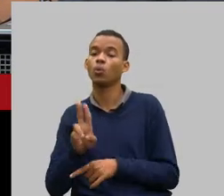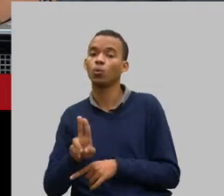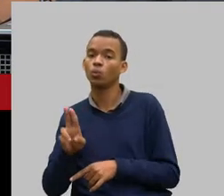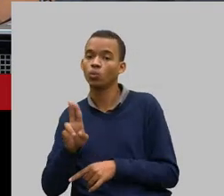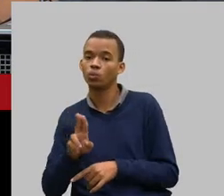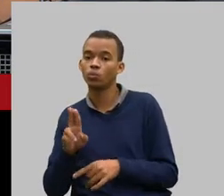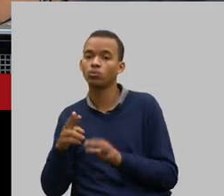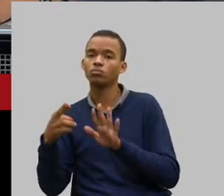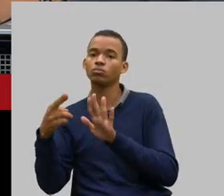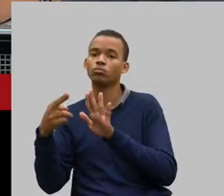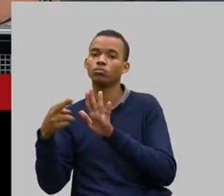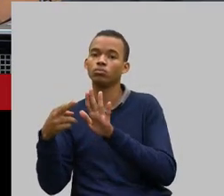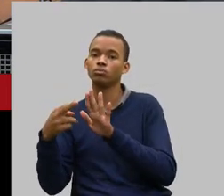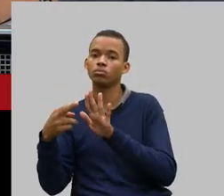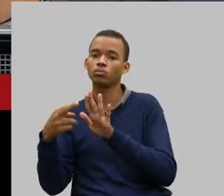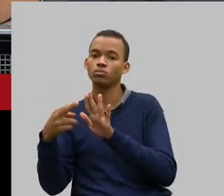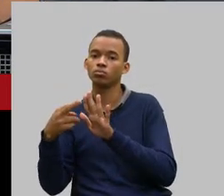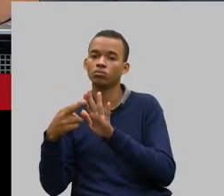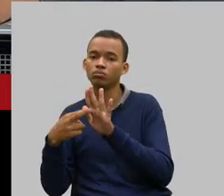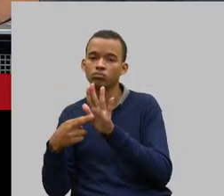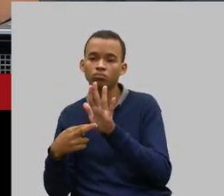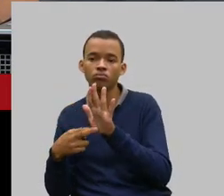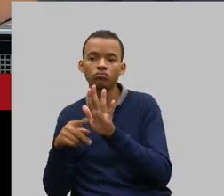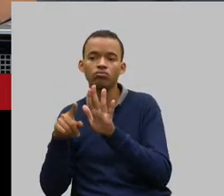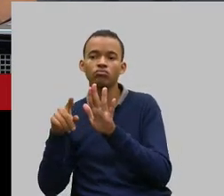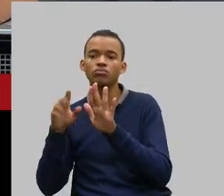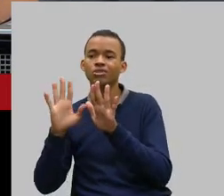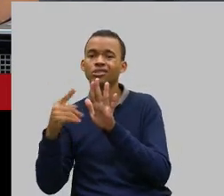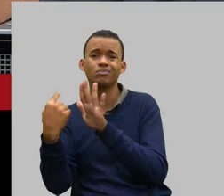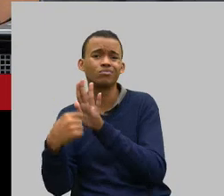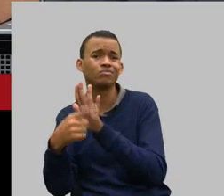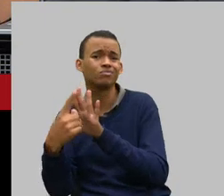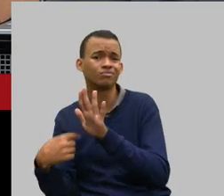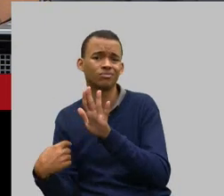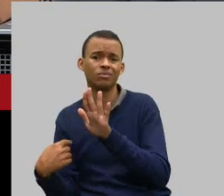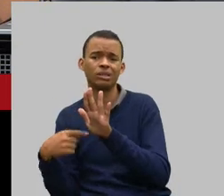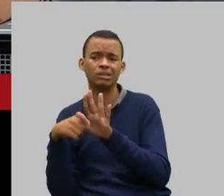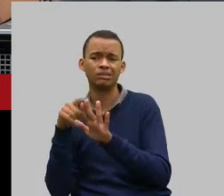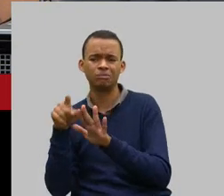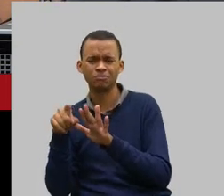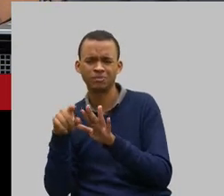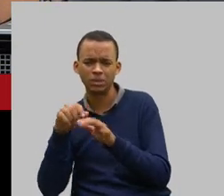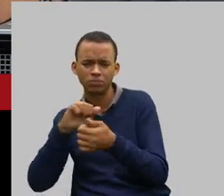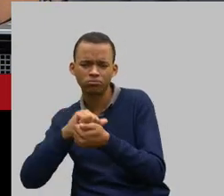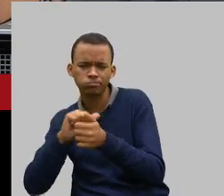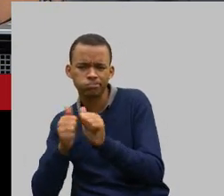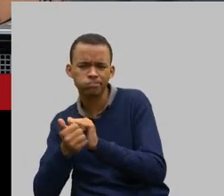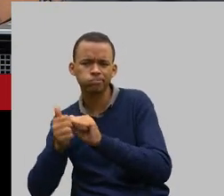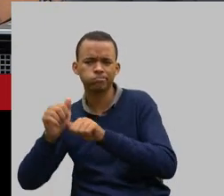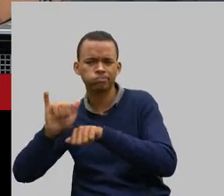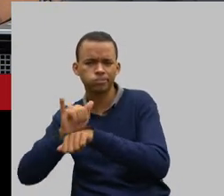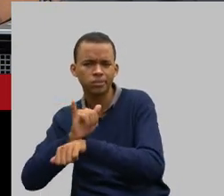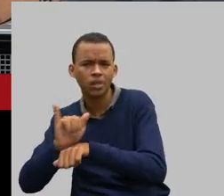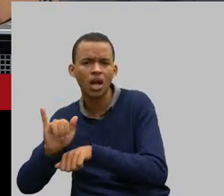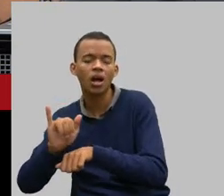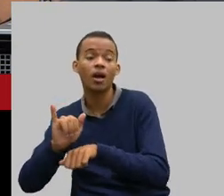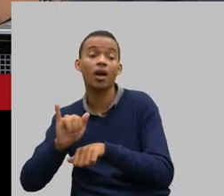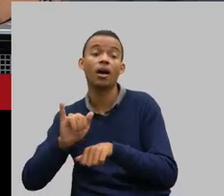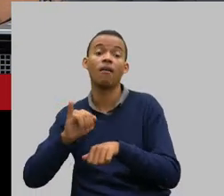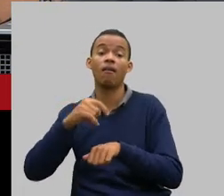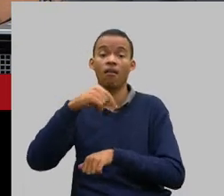não existiam mais né numa interpretação absurda o estado já tinha dado a licença